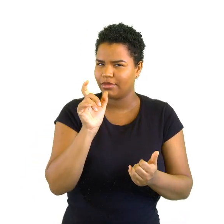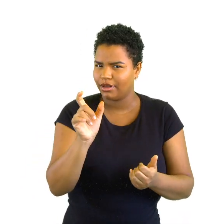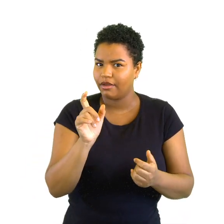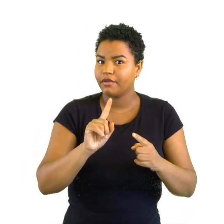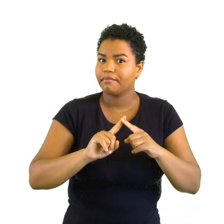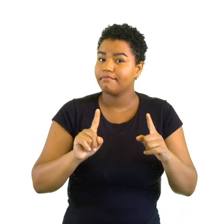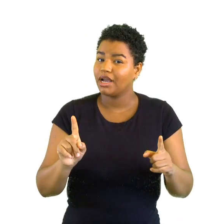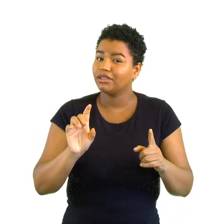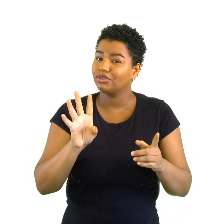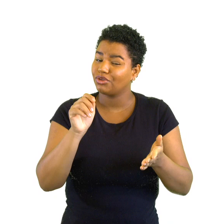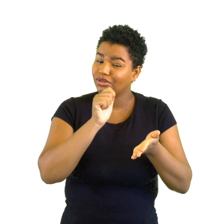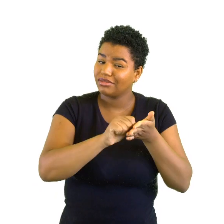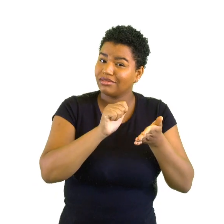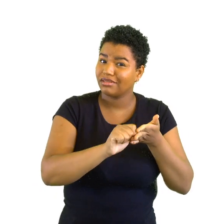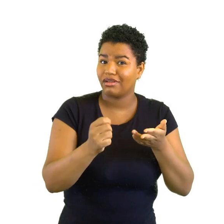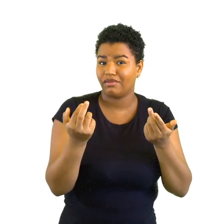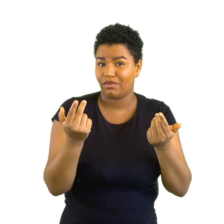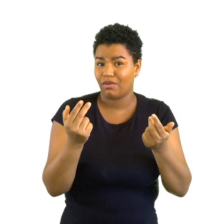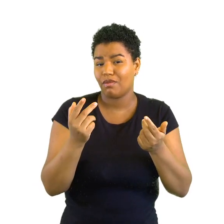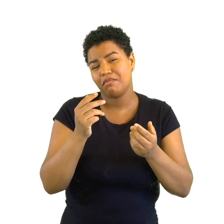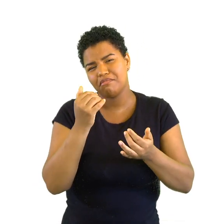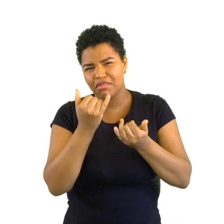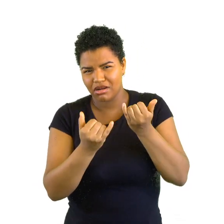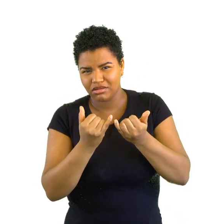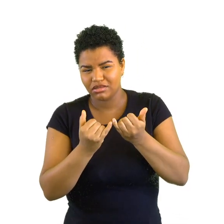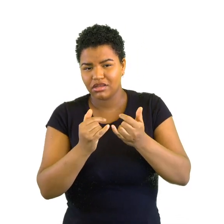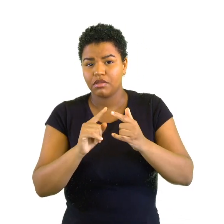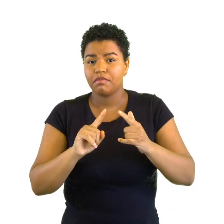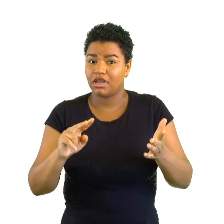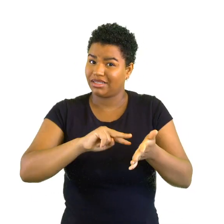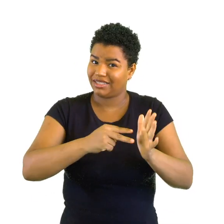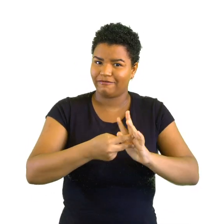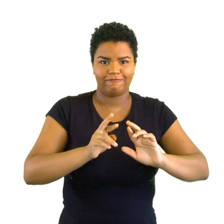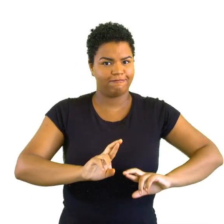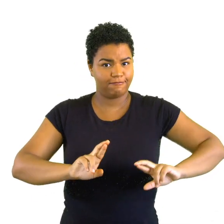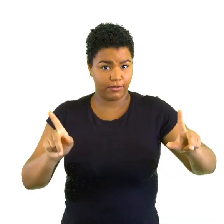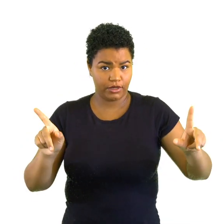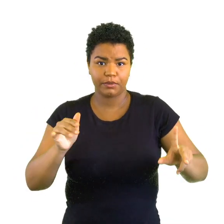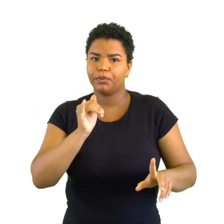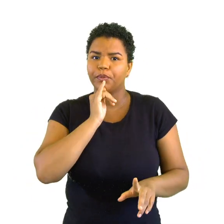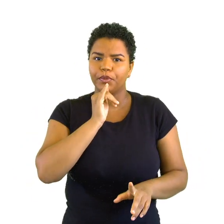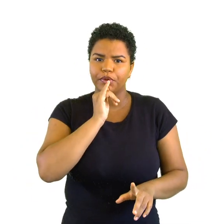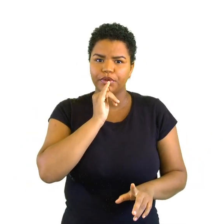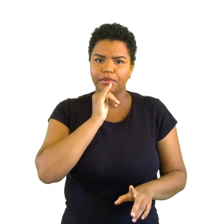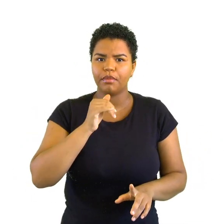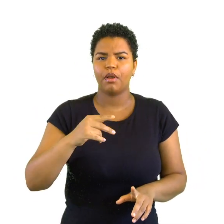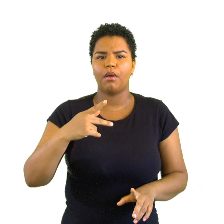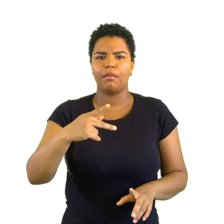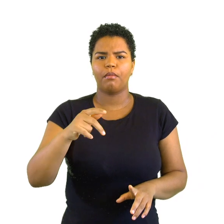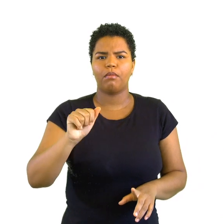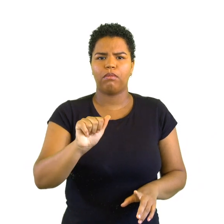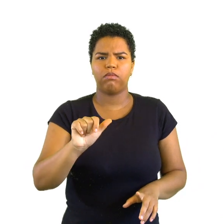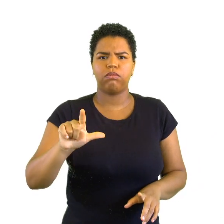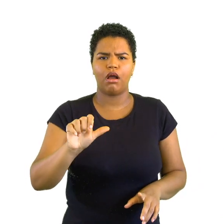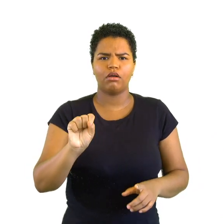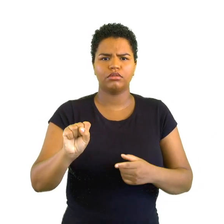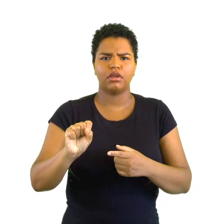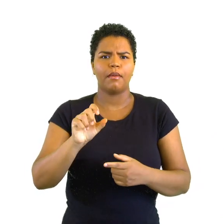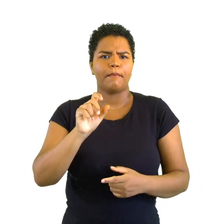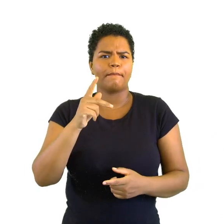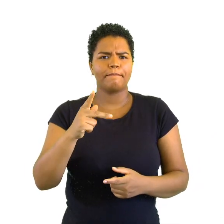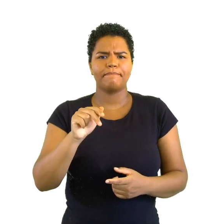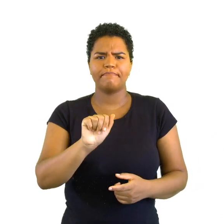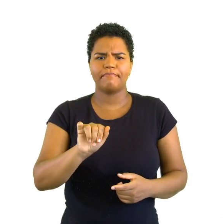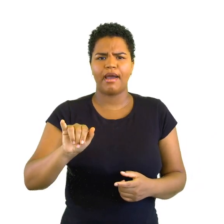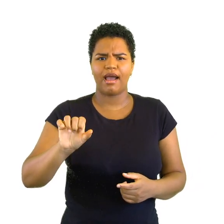na escrita. Um exemplo, a palavra parents, pais em língua portuguesa, ela se